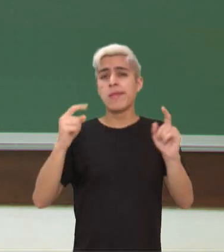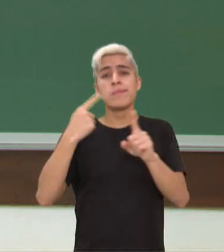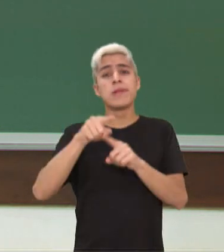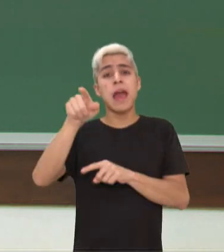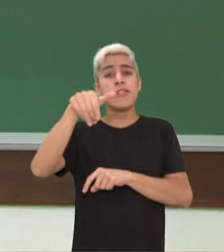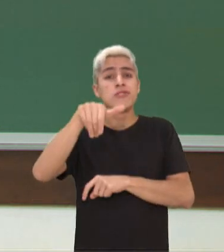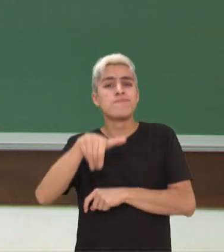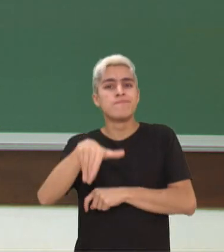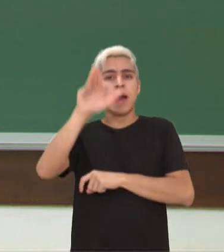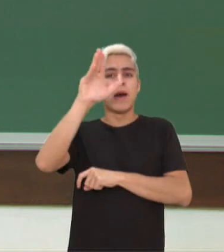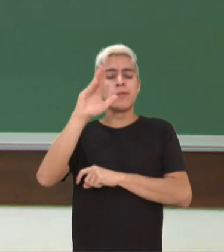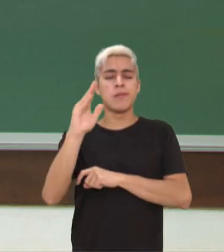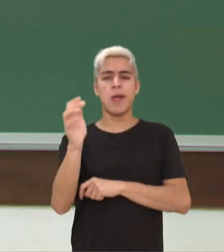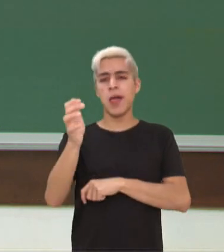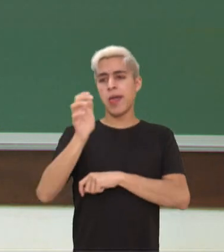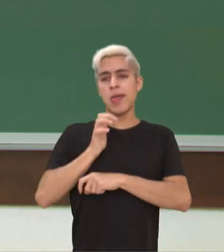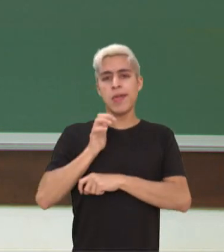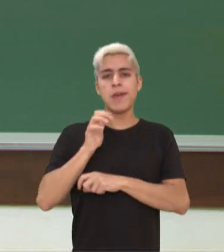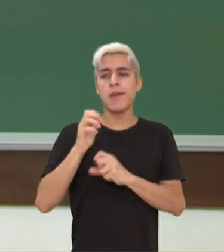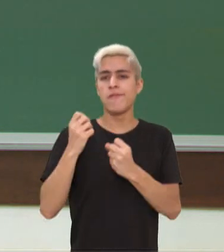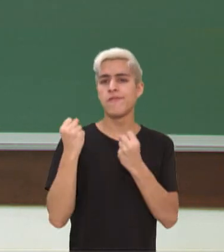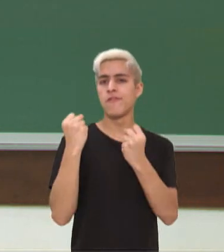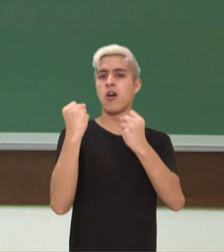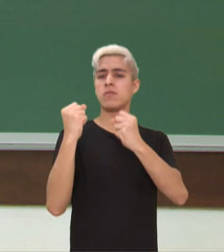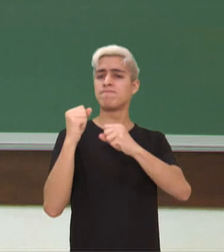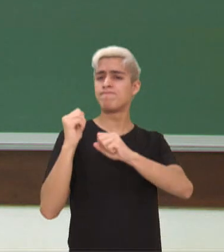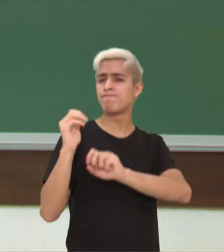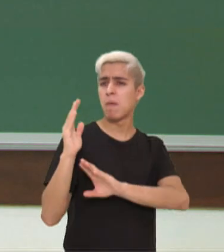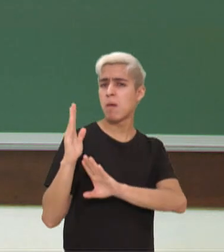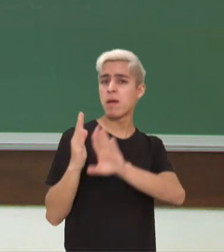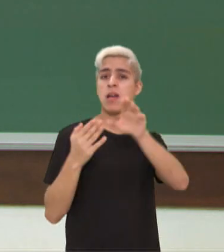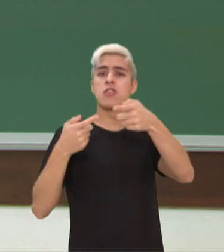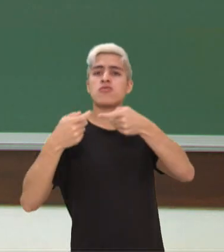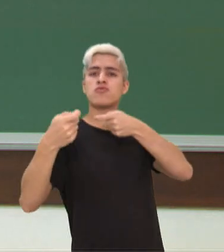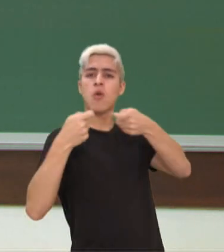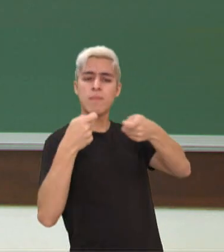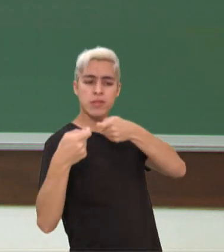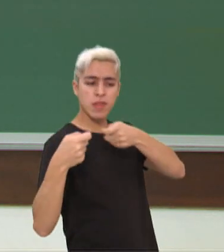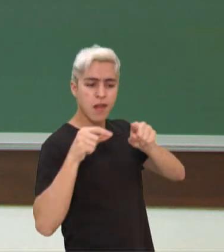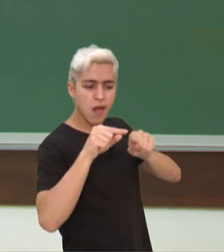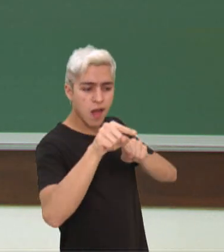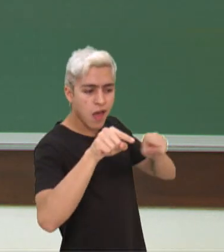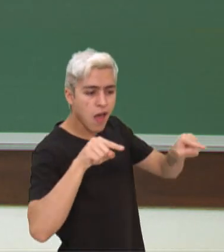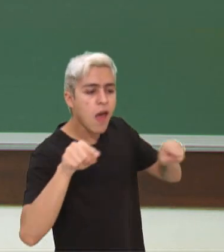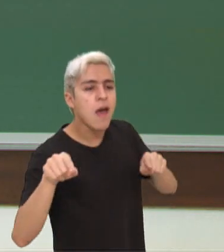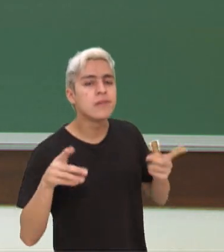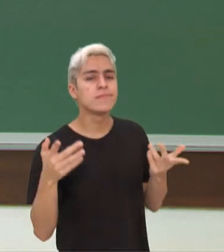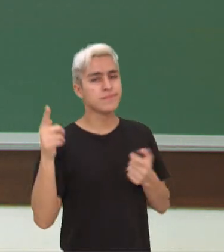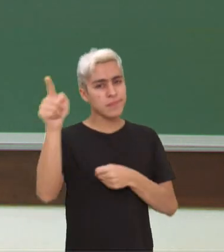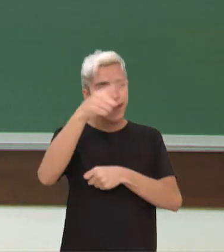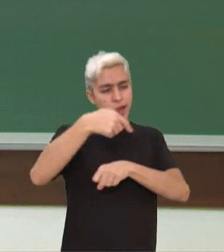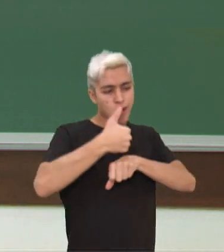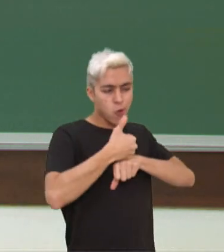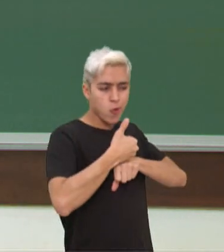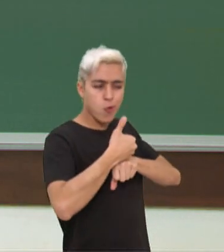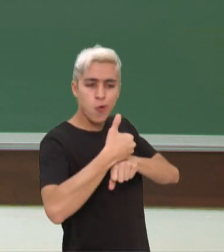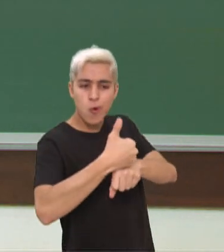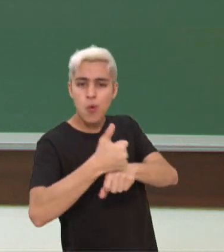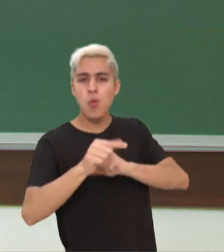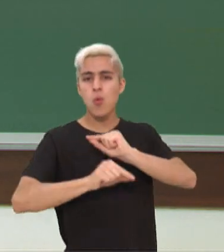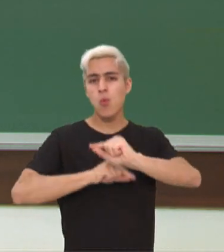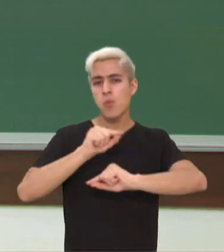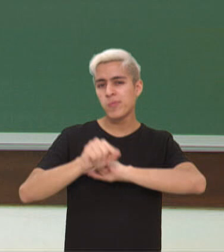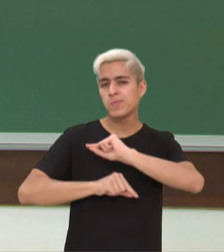já eram ricos, desenvolvidos e dominavam outras partes do mundo. Essa dominação faz com